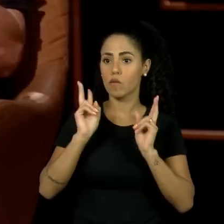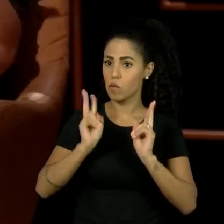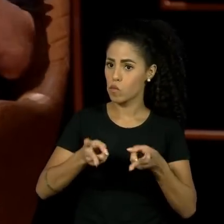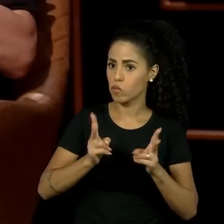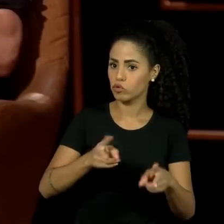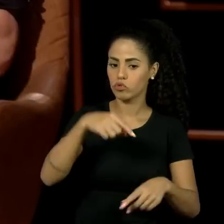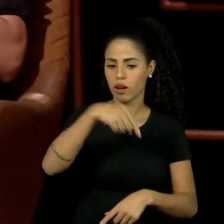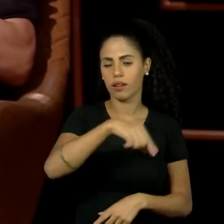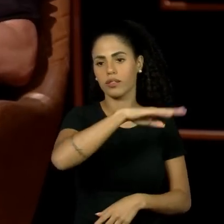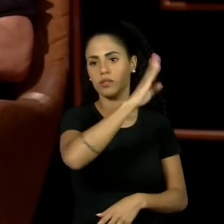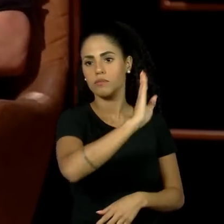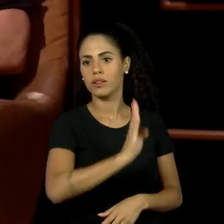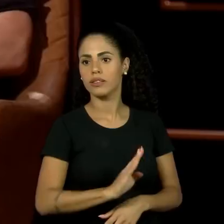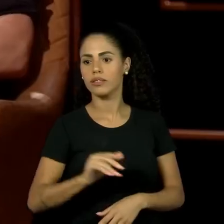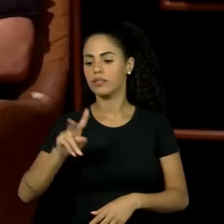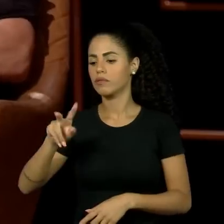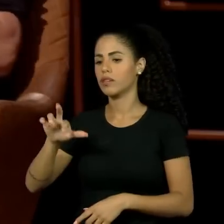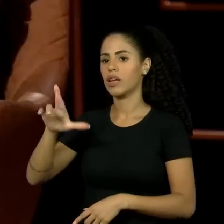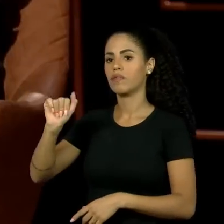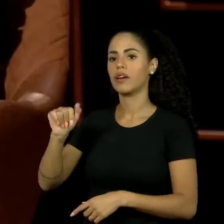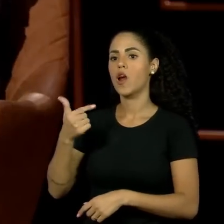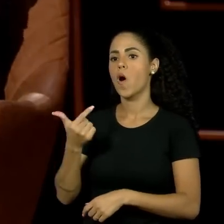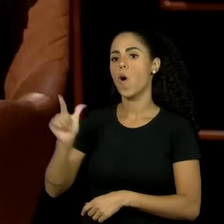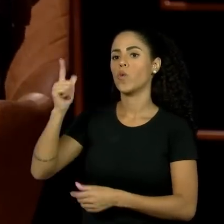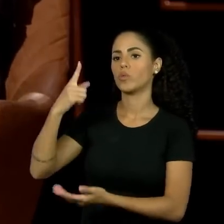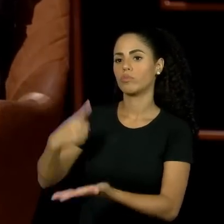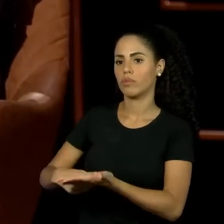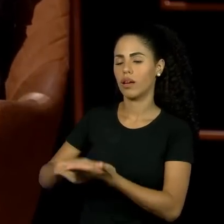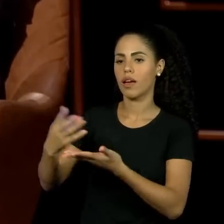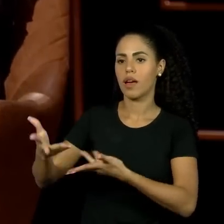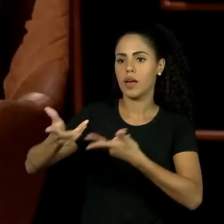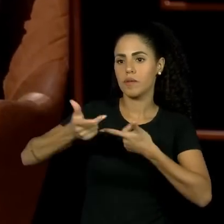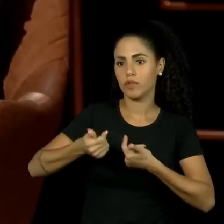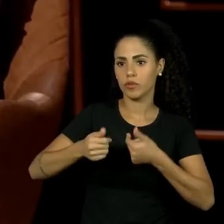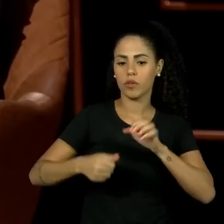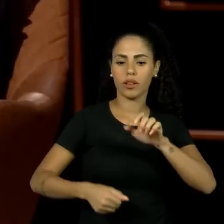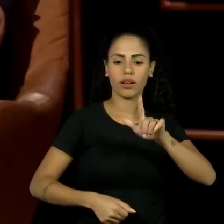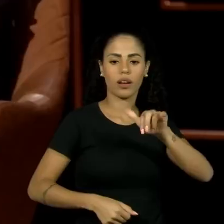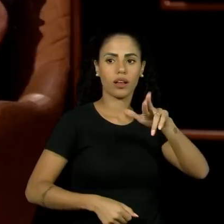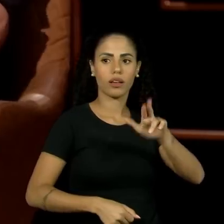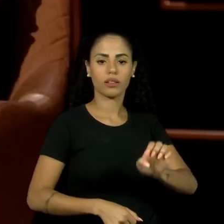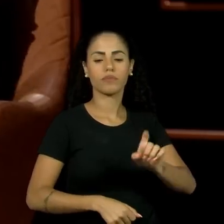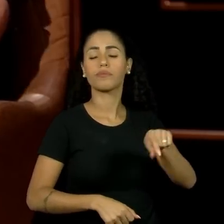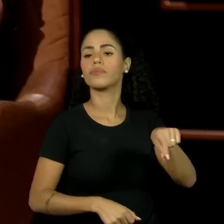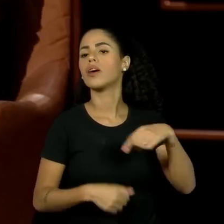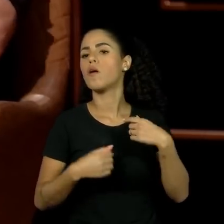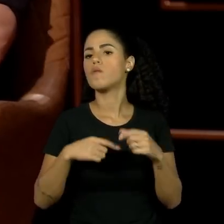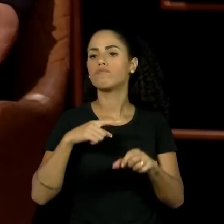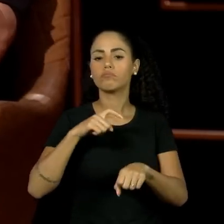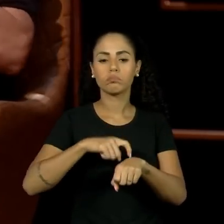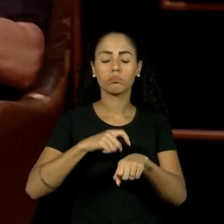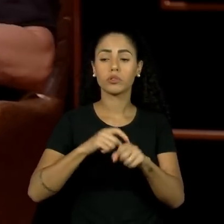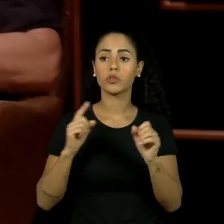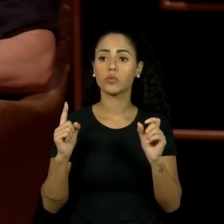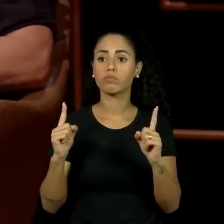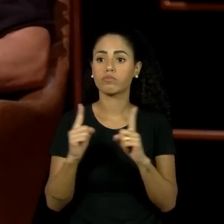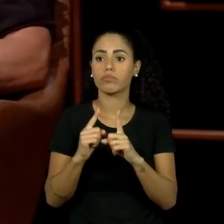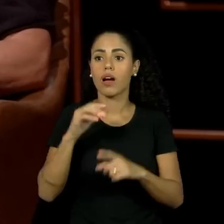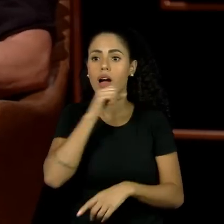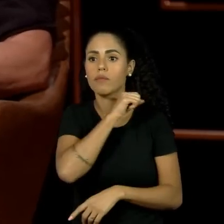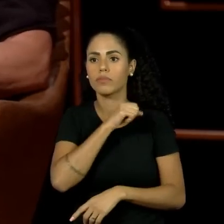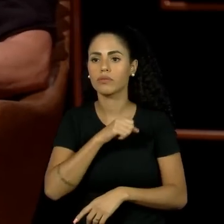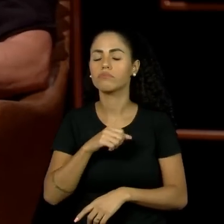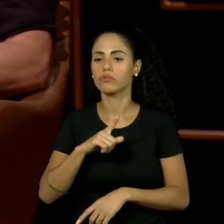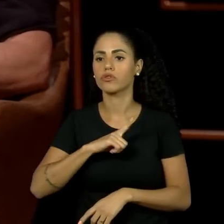aqui no Brasil, a Vera já tinha outros compromissos, e ele chamou a Eliane Giardini. Então, a gente teve pouco tempo para